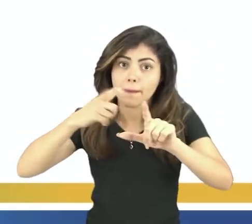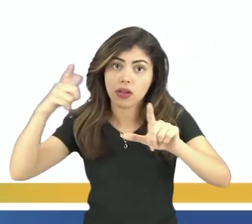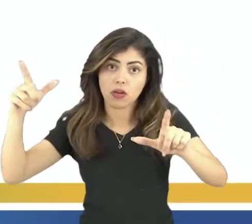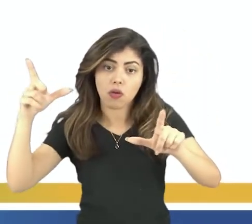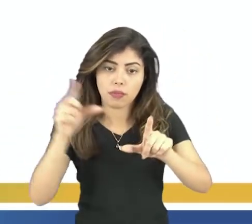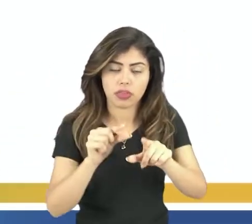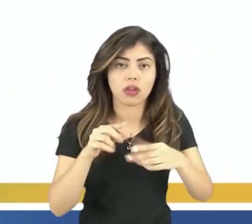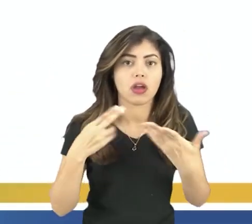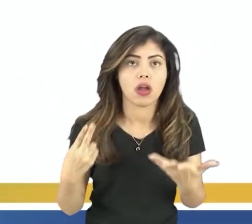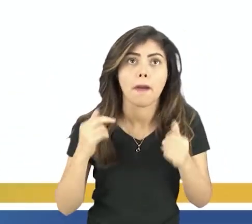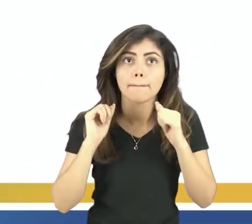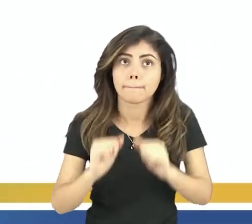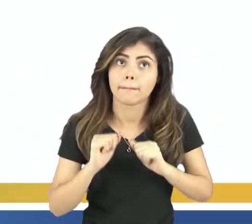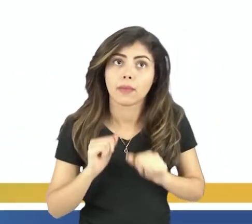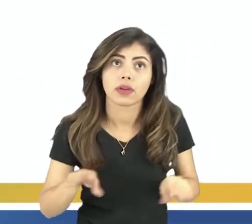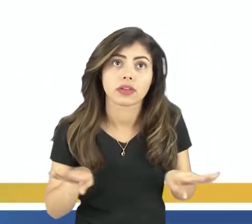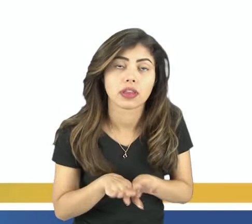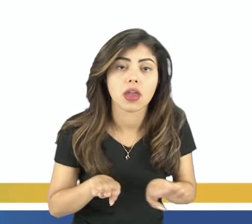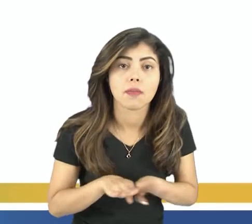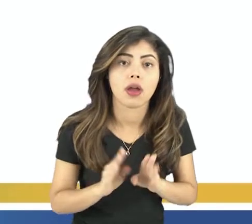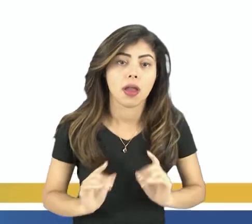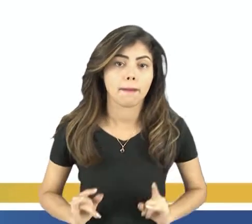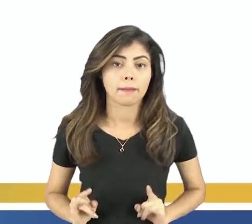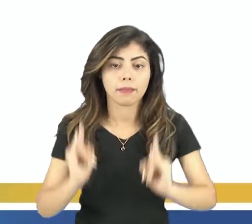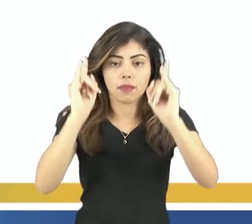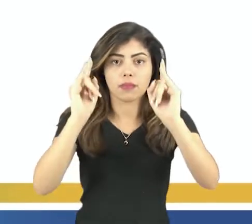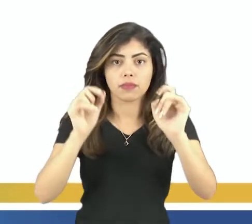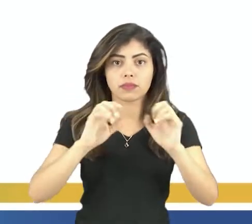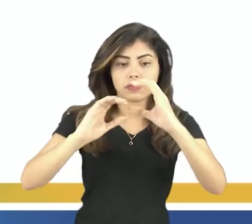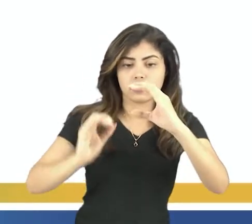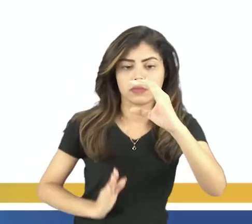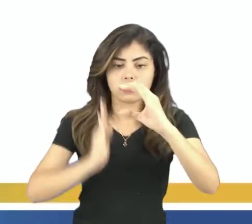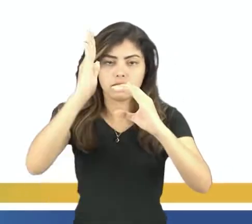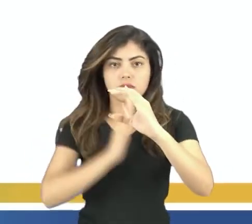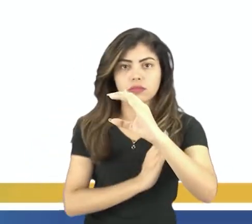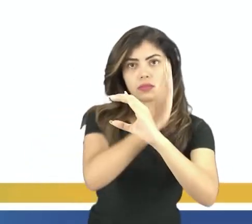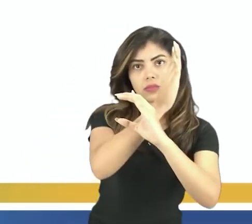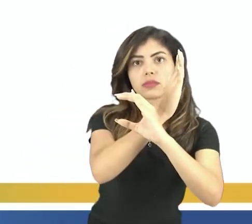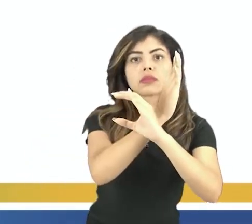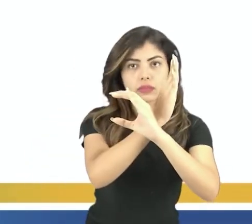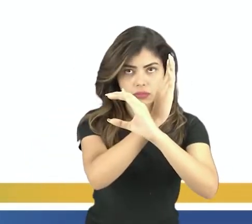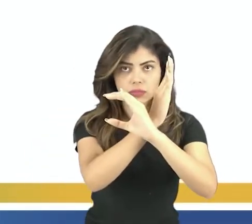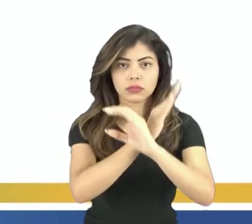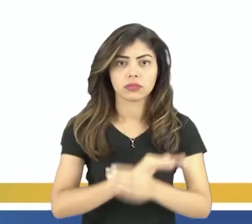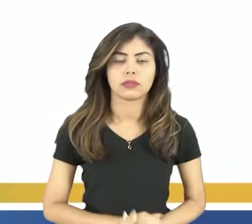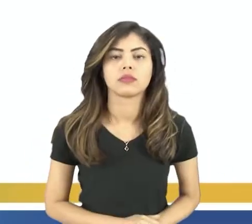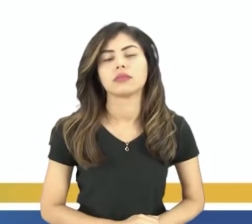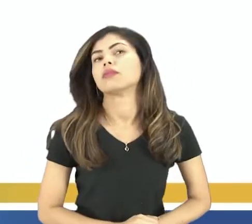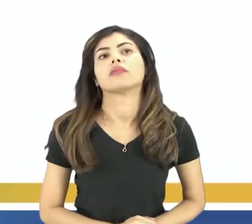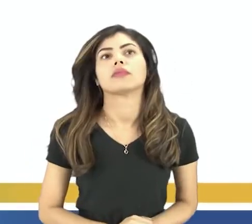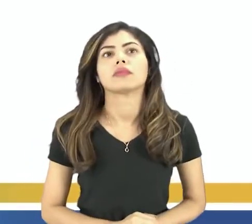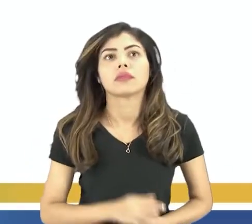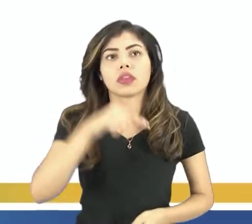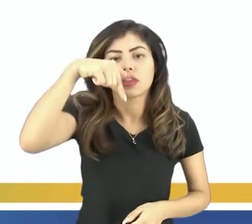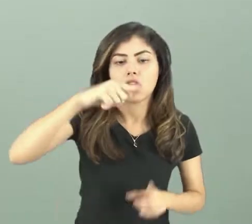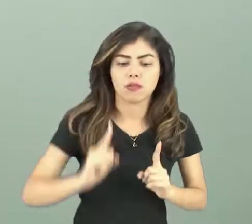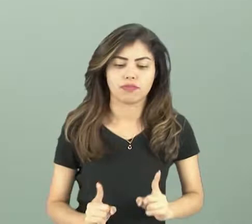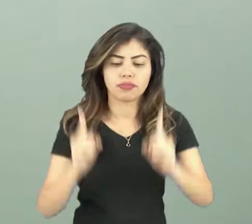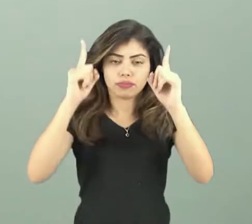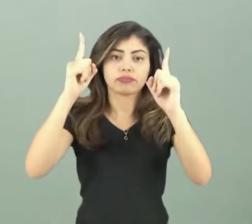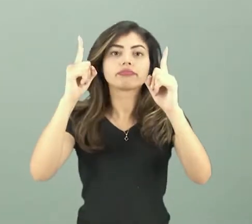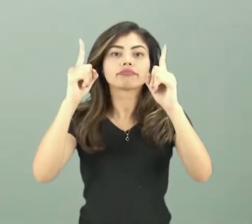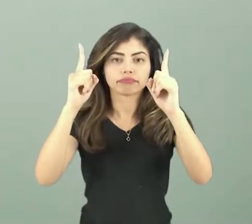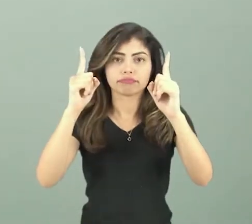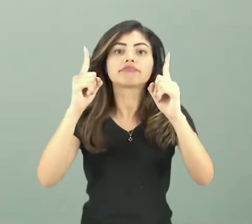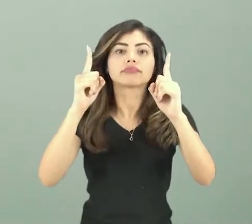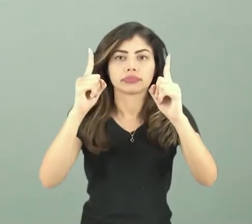outra coisa, ele pode aparecer em módulo, que é quando tem duas barrinhas dos lados do Q, ele pode aparecer em módulo